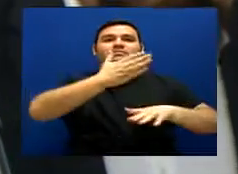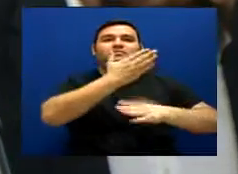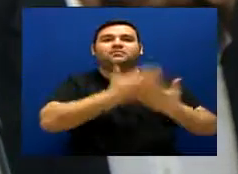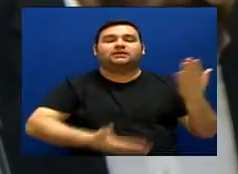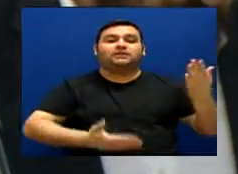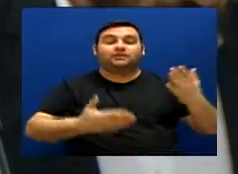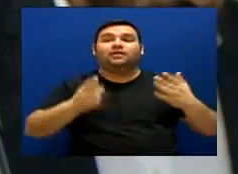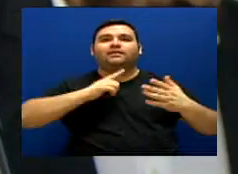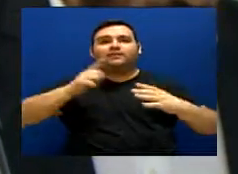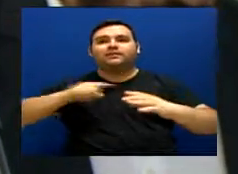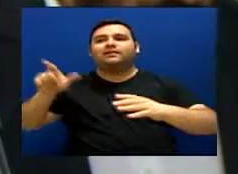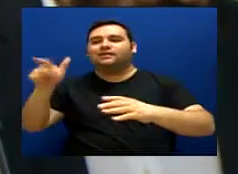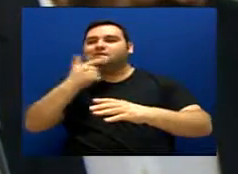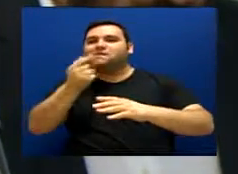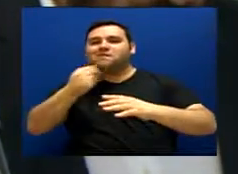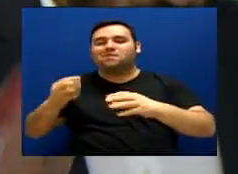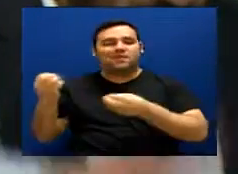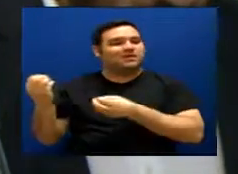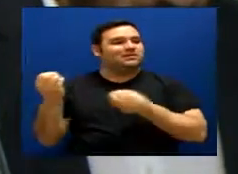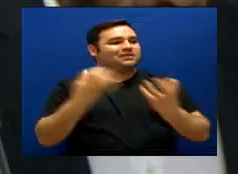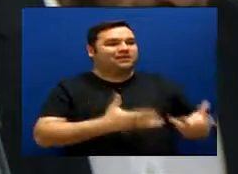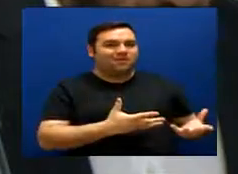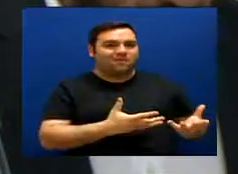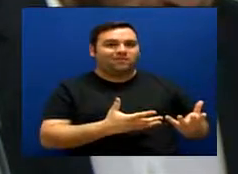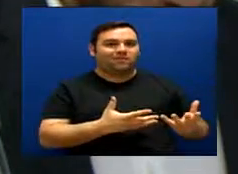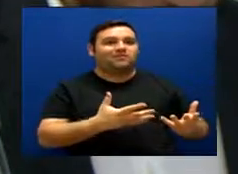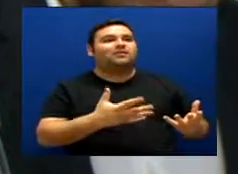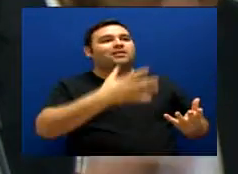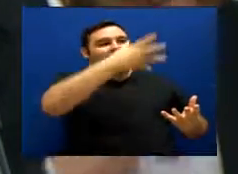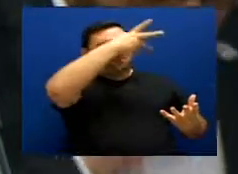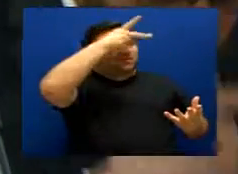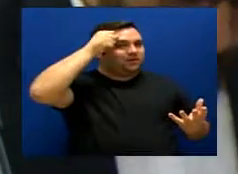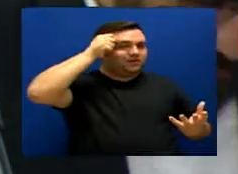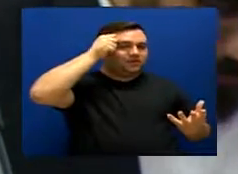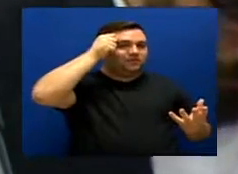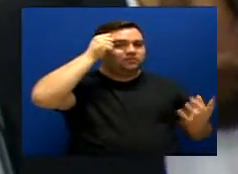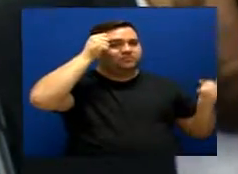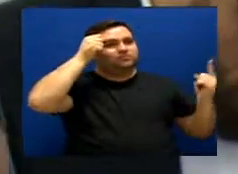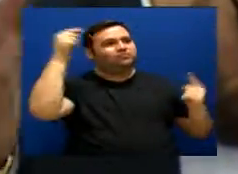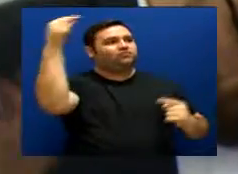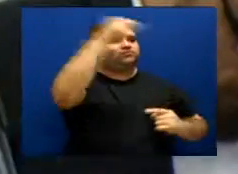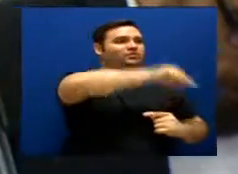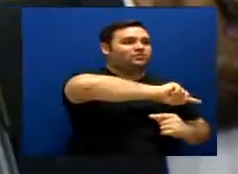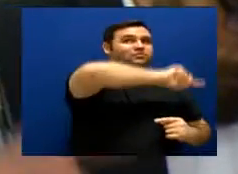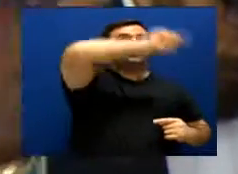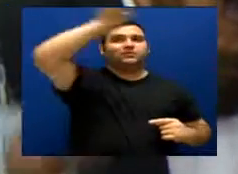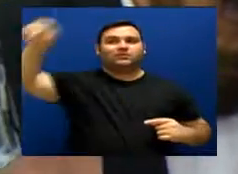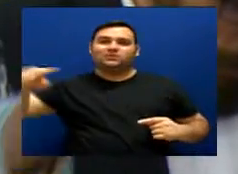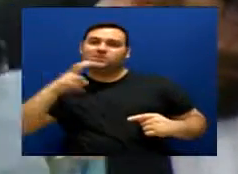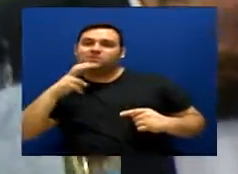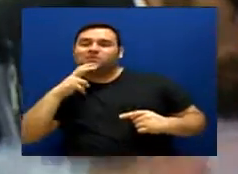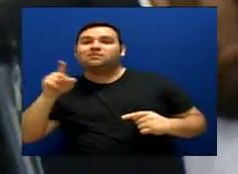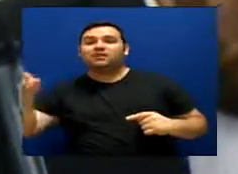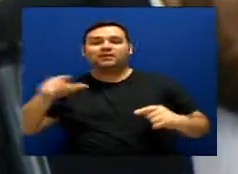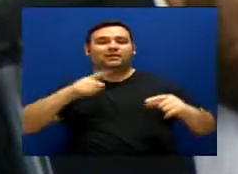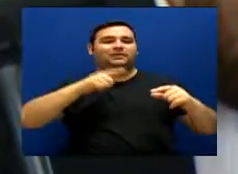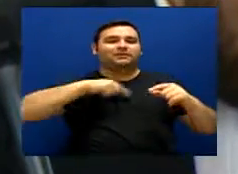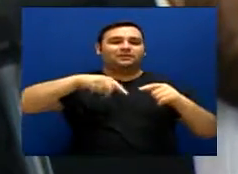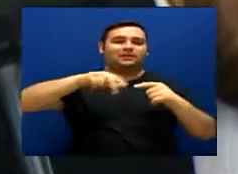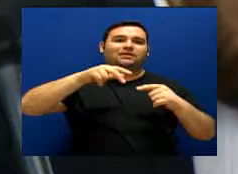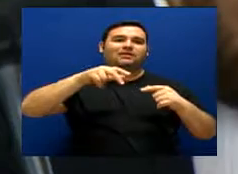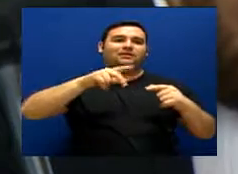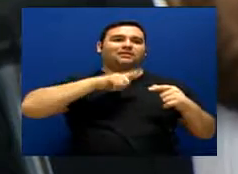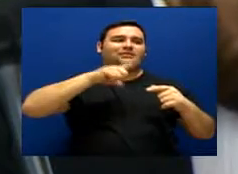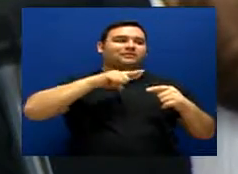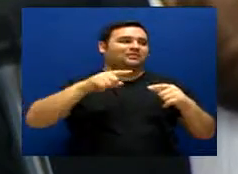perna doada por esse senhor, voltou para Manaus, voltou para Sorocaba, porque uma prótese foi comida por